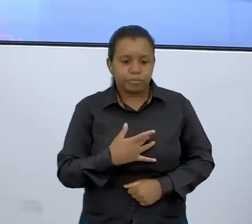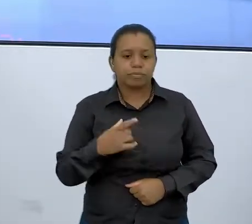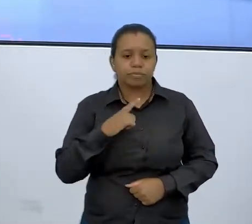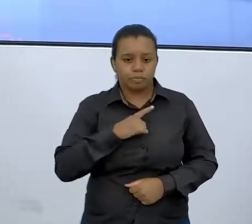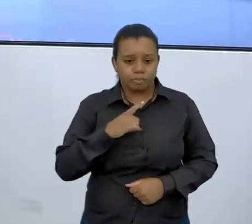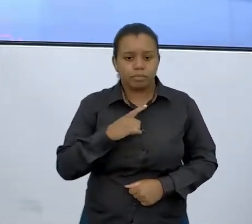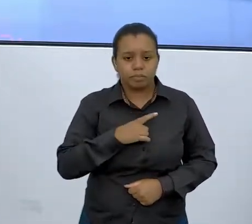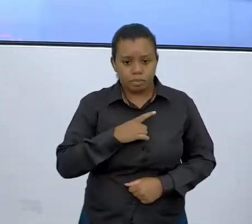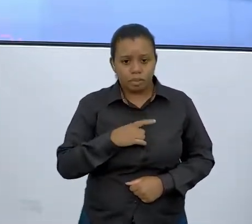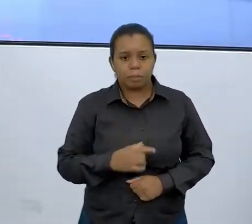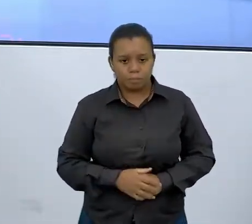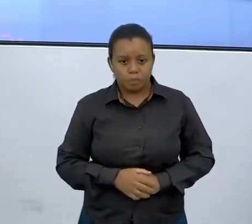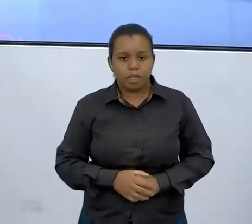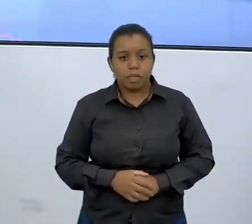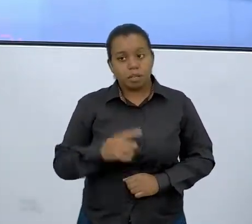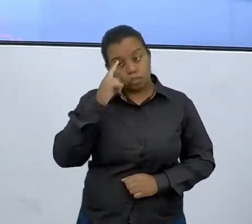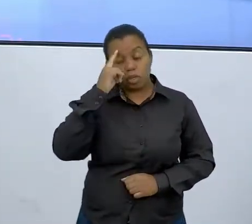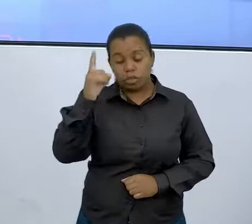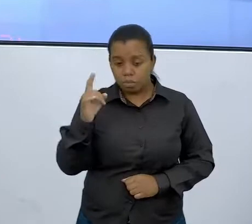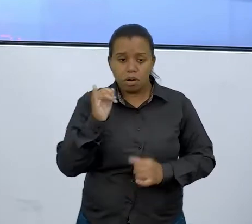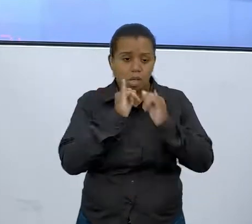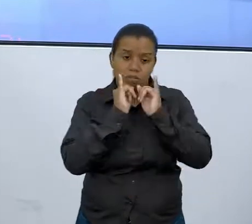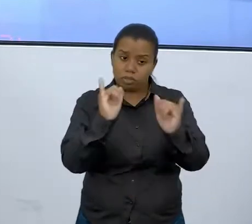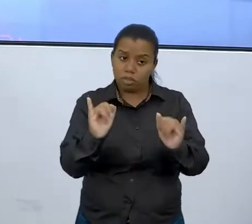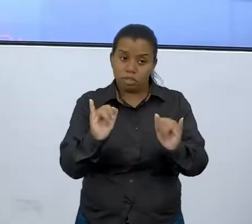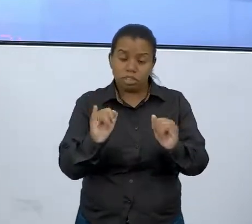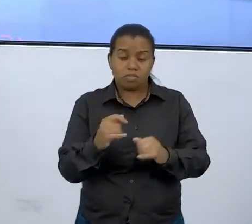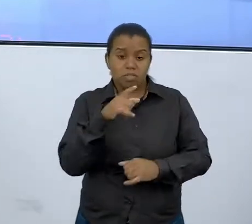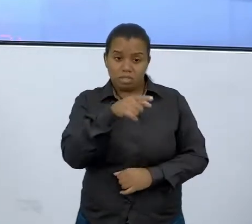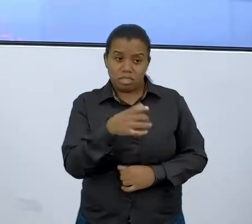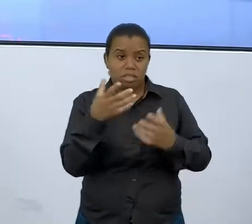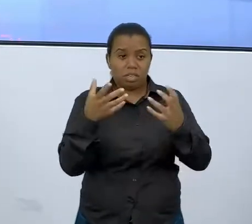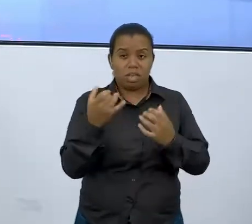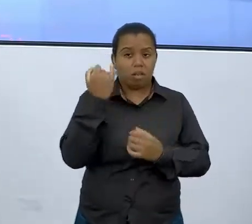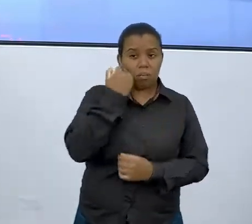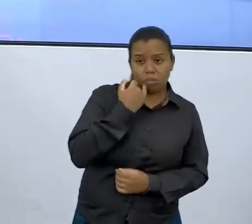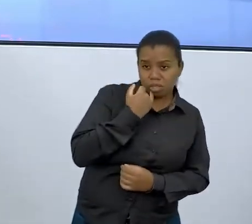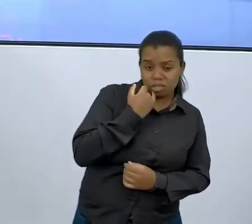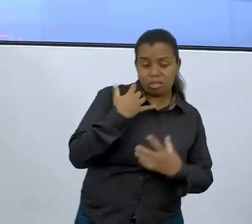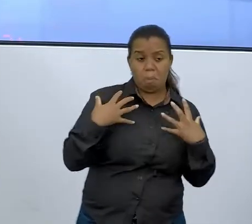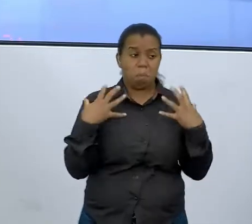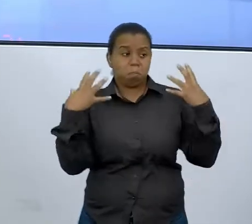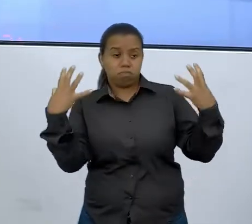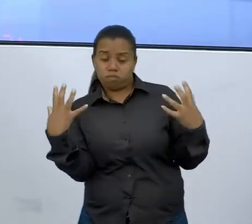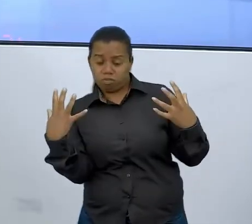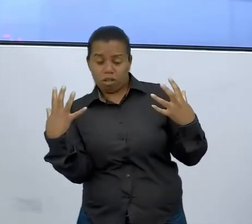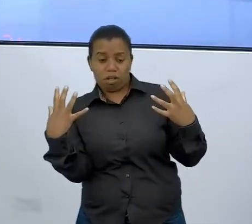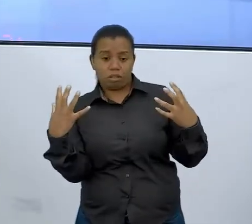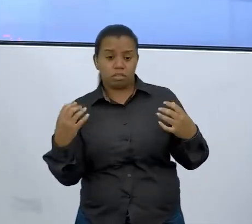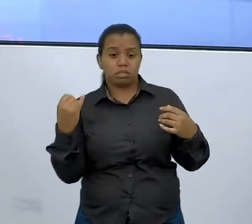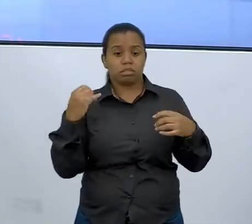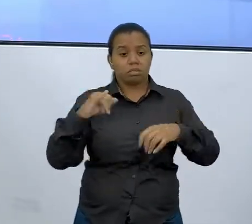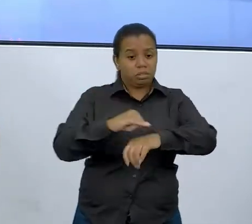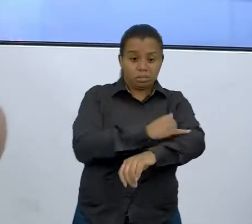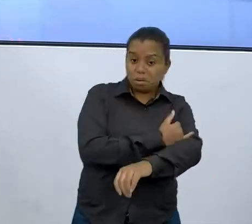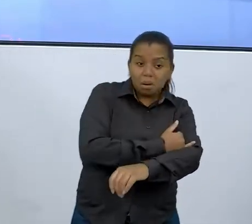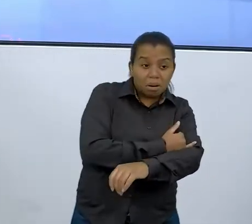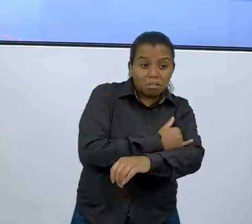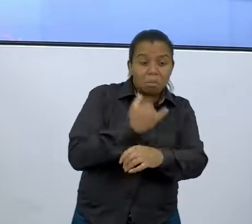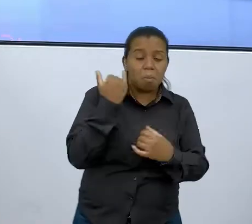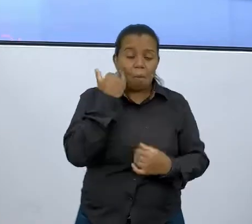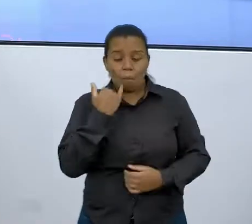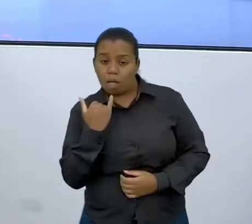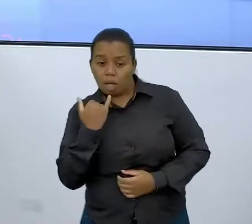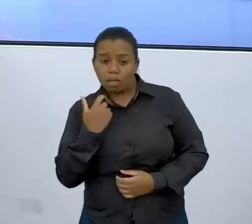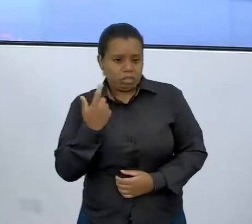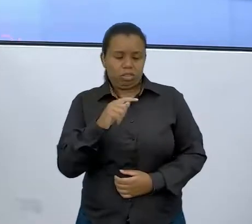não pode querer emagrecer, engordar, ou ficar mais forte, ou ficar mais fino.